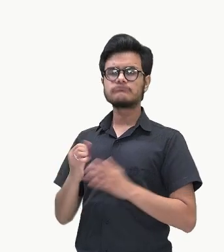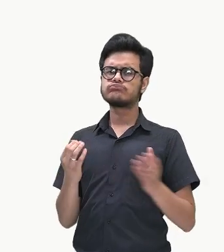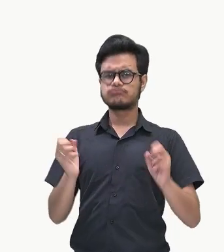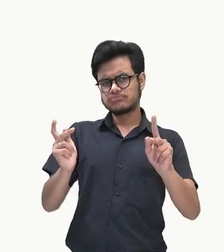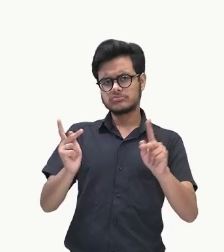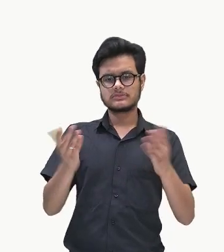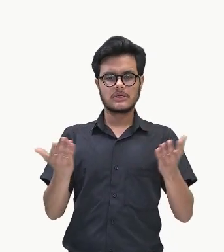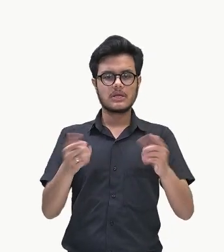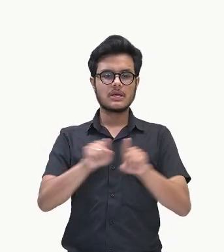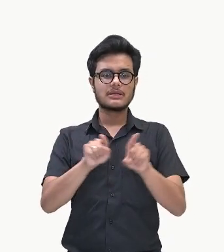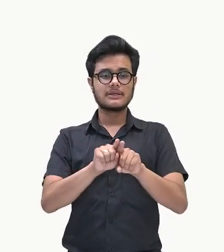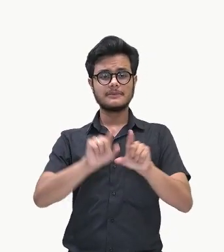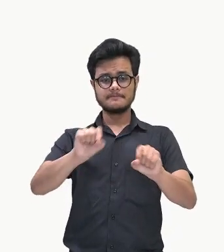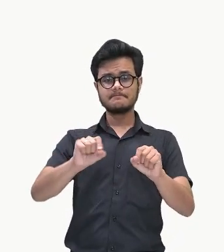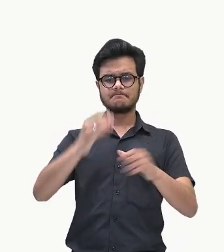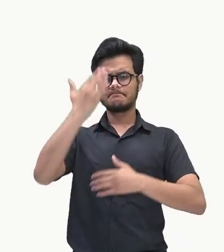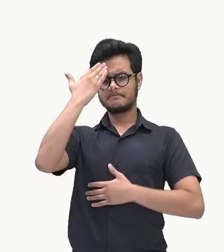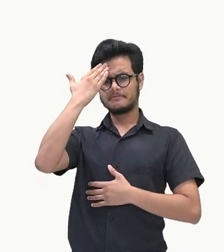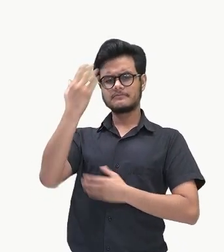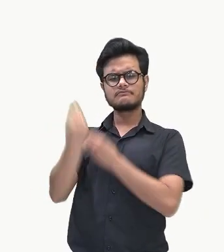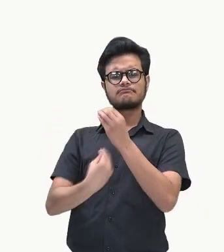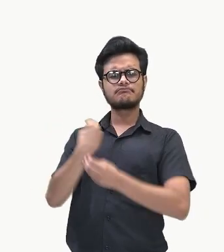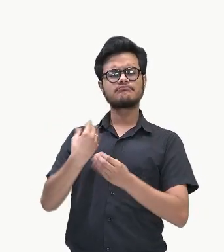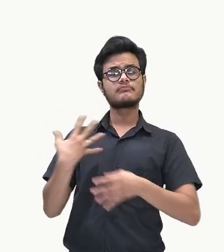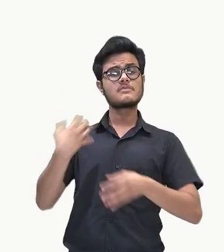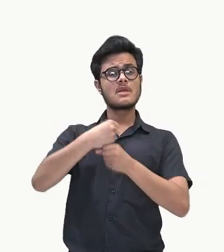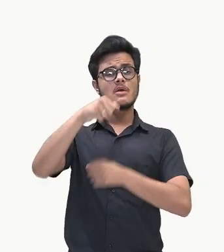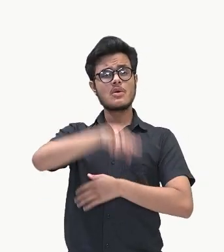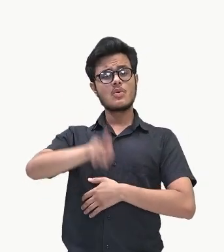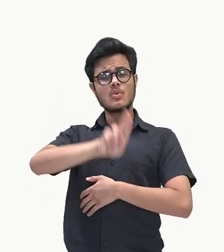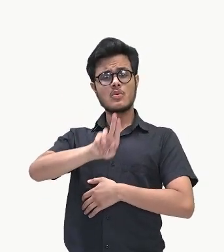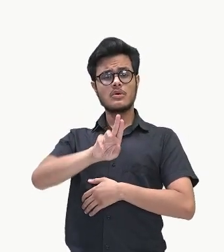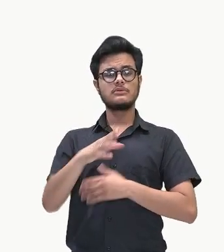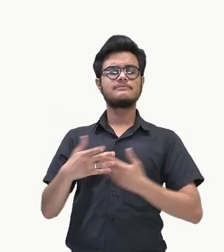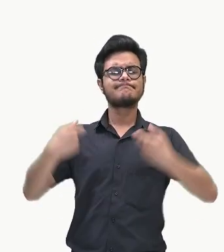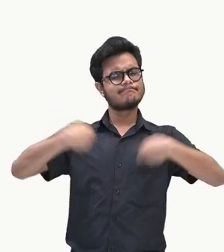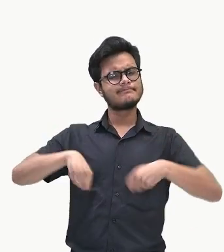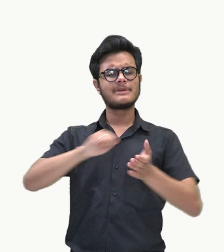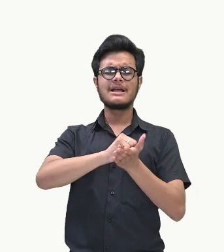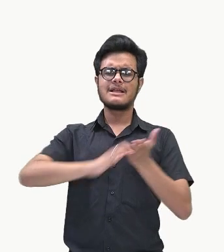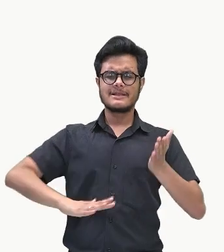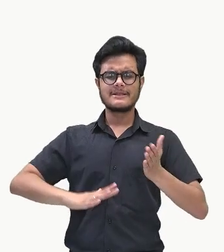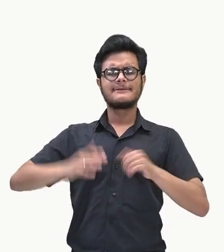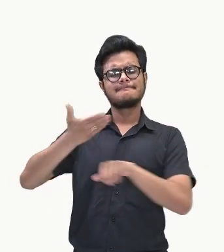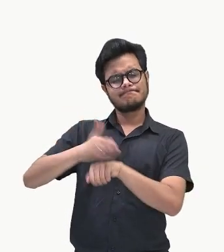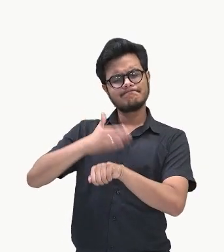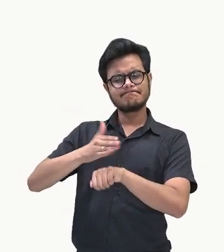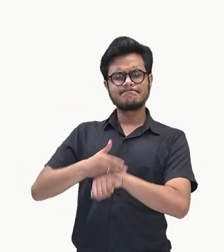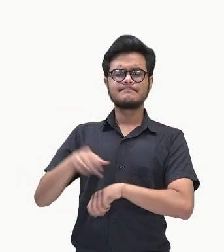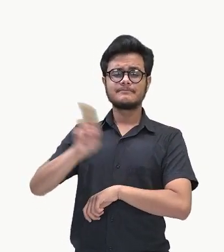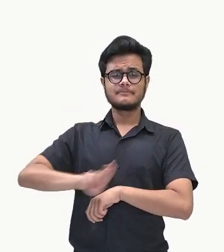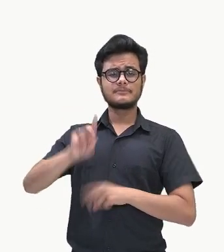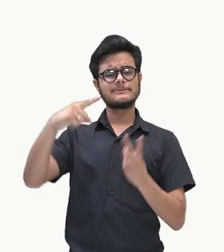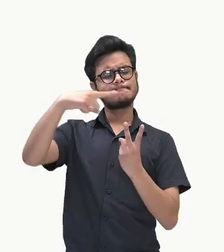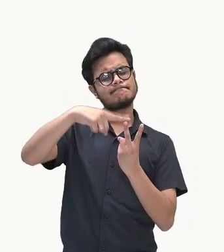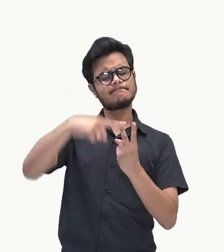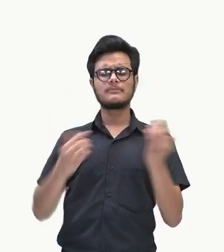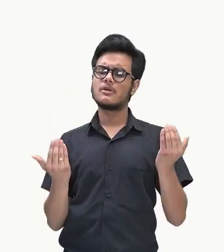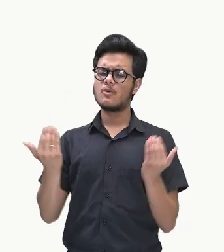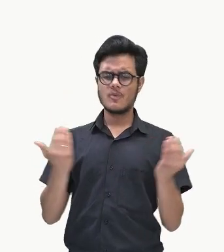Uma forma de explorar esse tipo de operação é o exercício de comparar